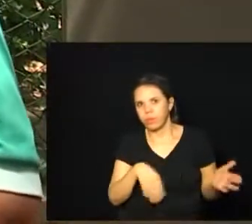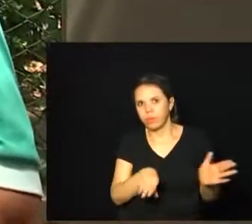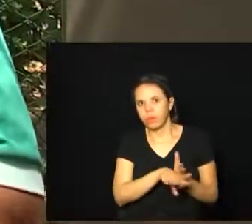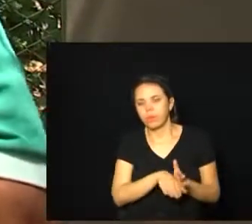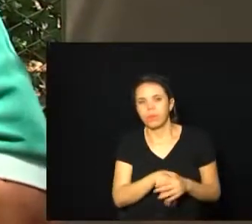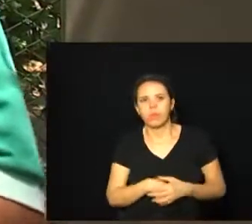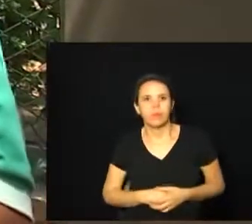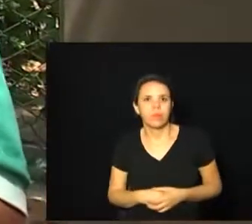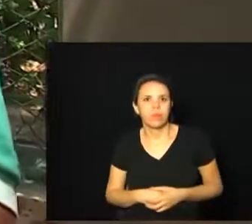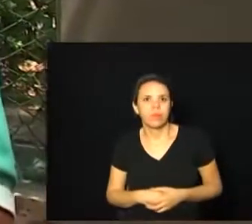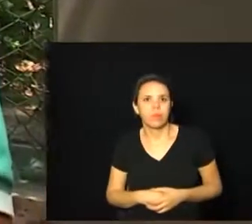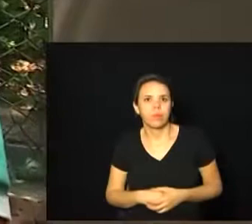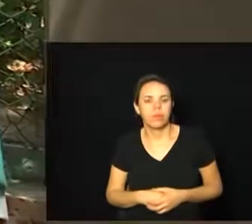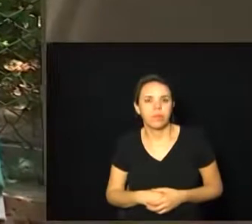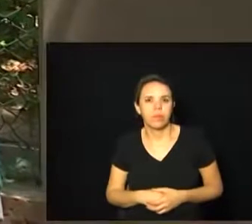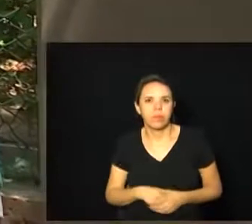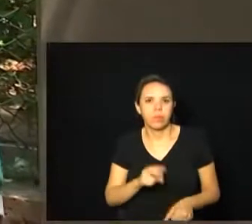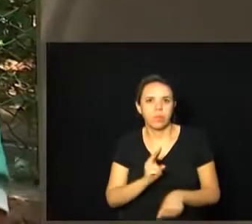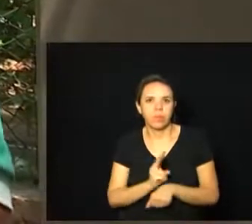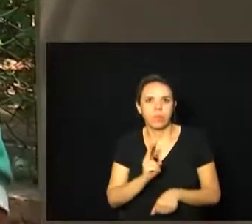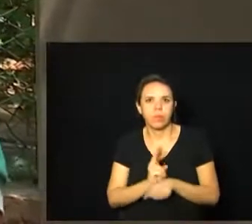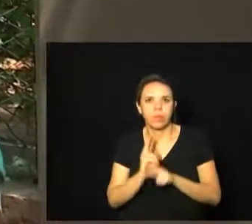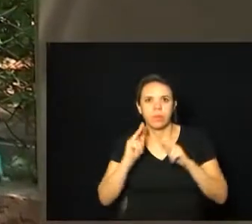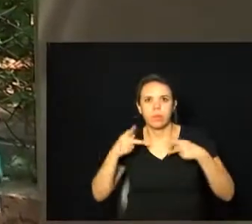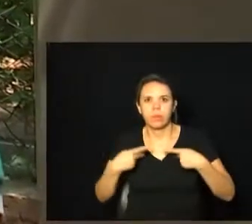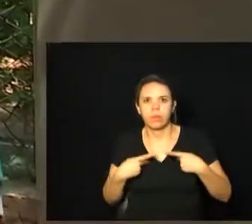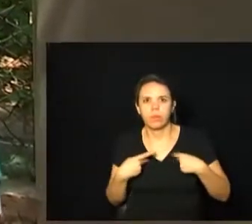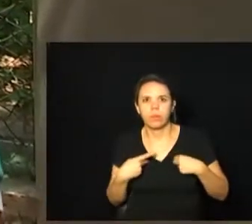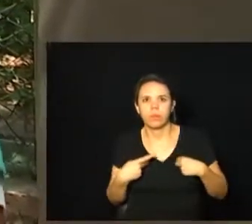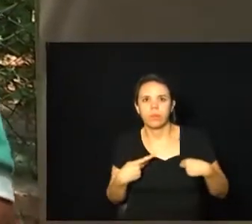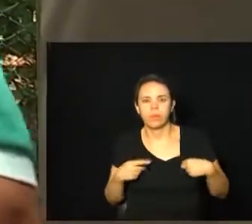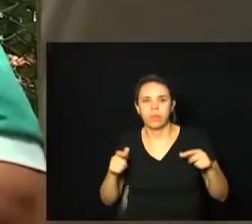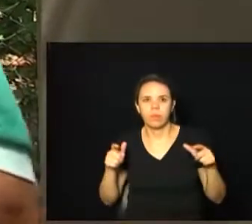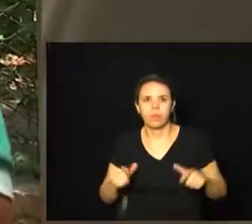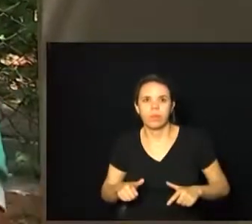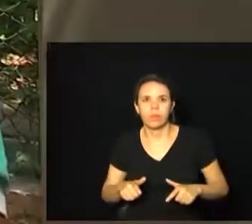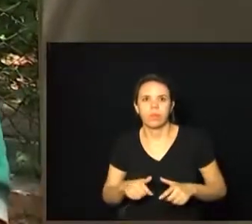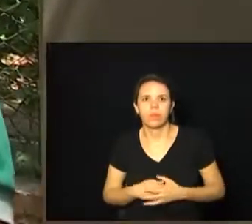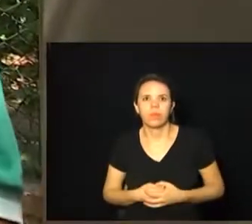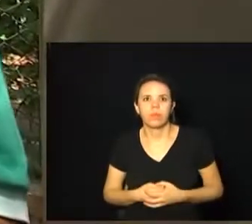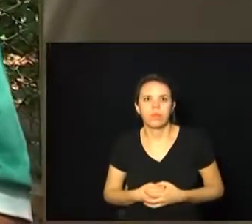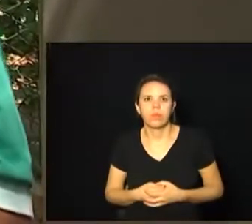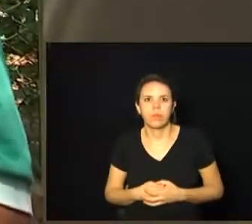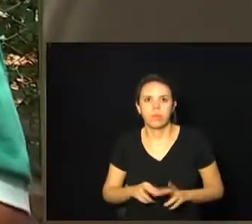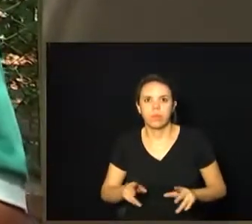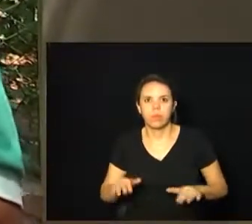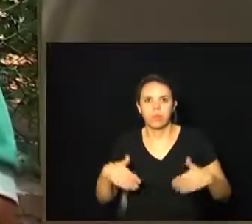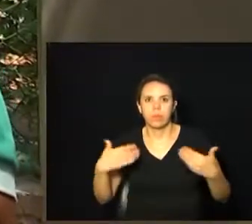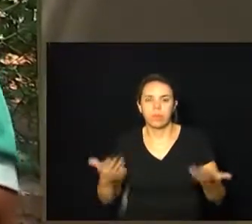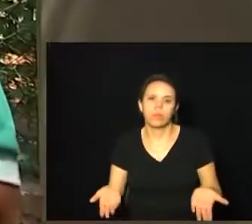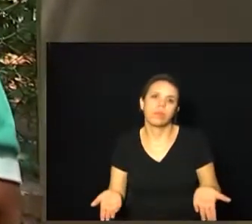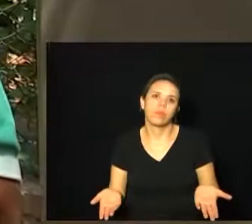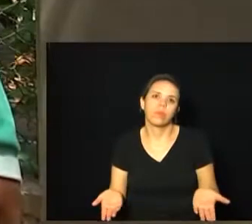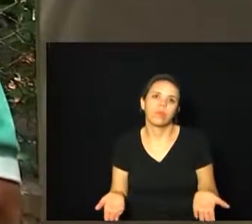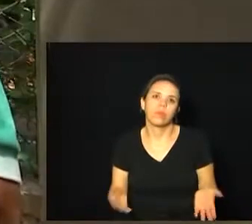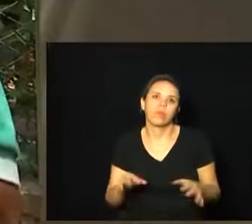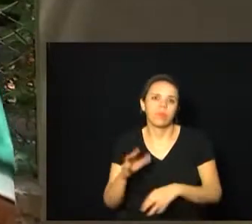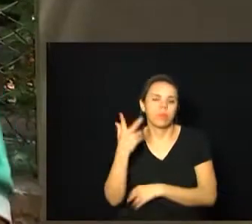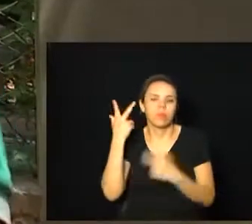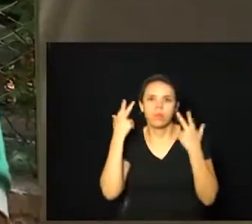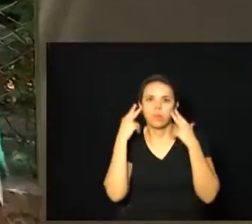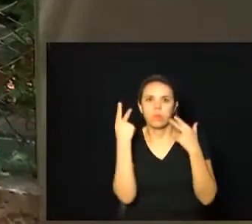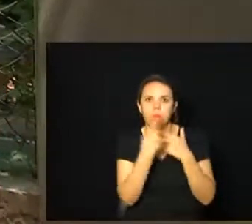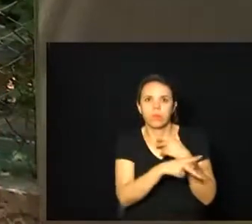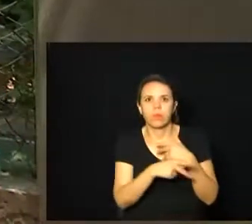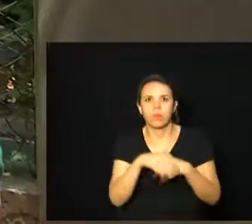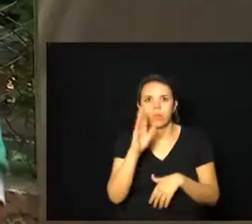chega, ele vai ficar sob cuidados humanos, num recinto, numa situação totalmente fora do contexto natural dele.